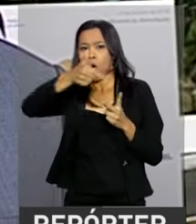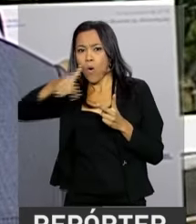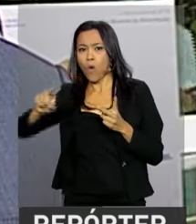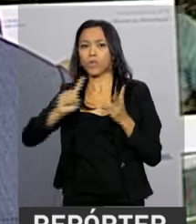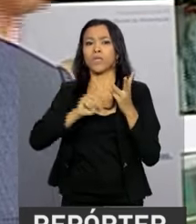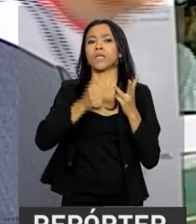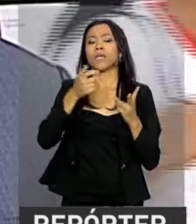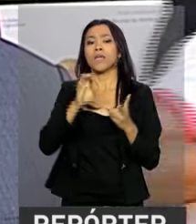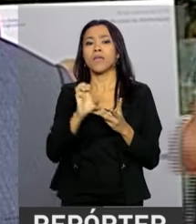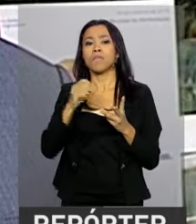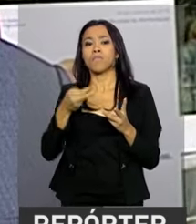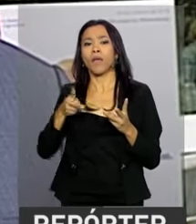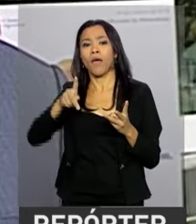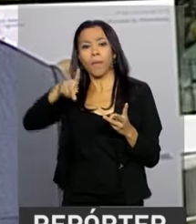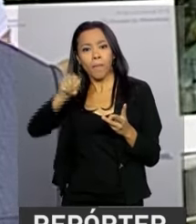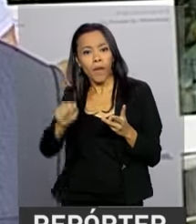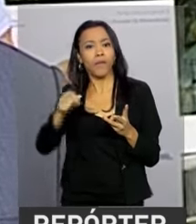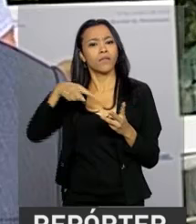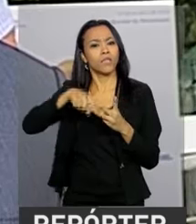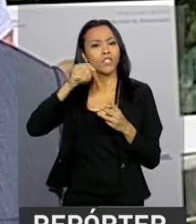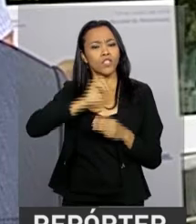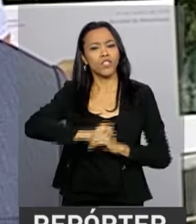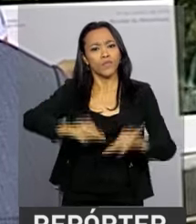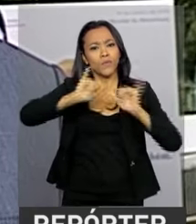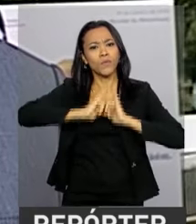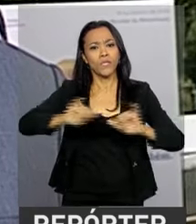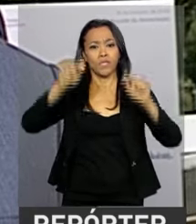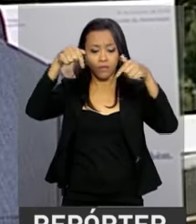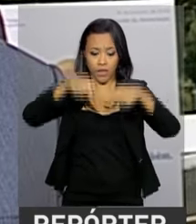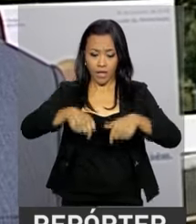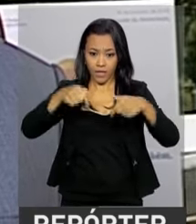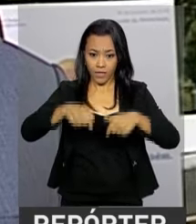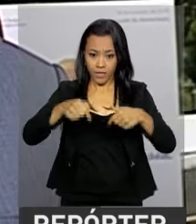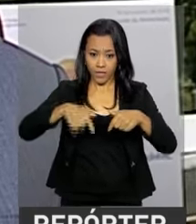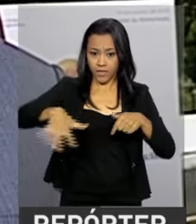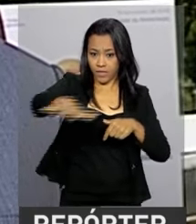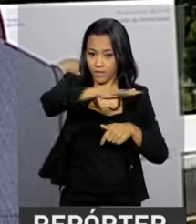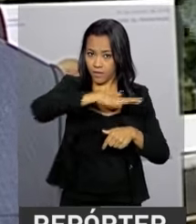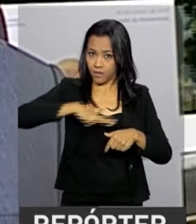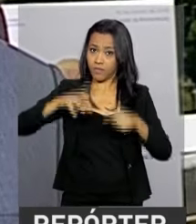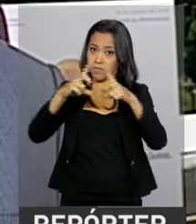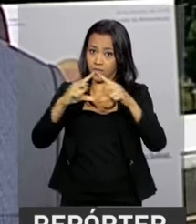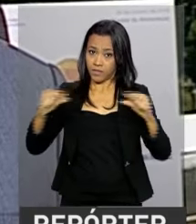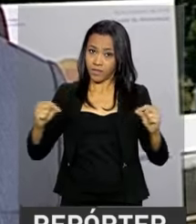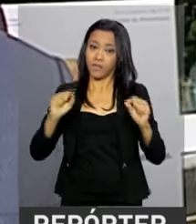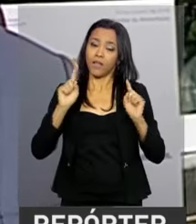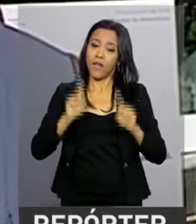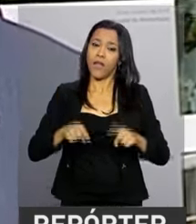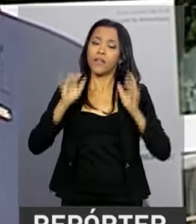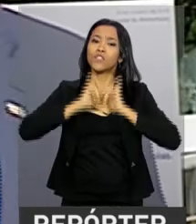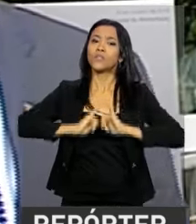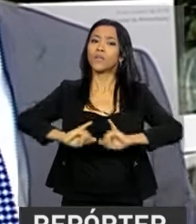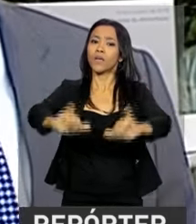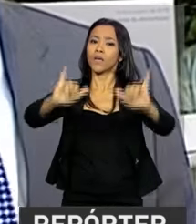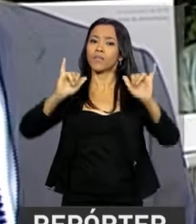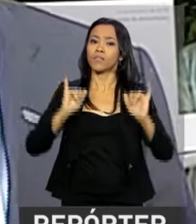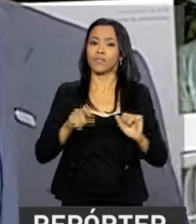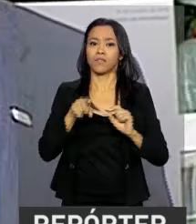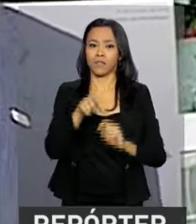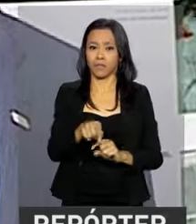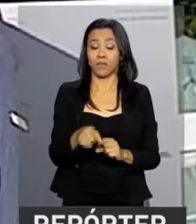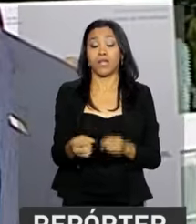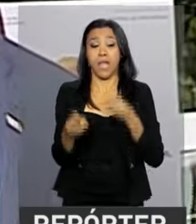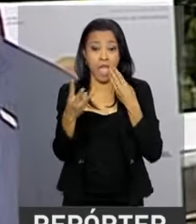embrapa estão lançando uma campanha aqui na sede do inmetro do inmet em brasília a campanha hashtag sem